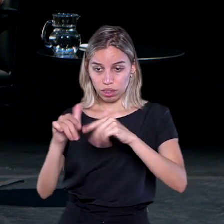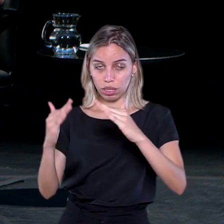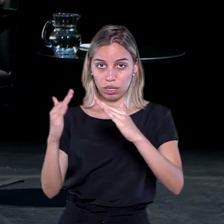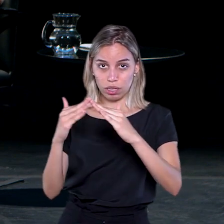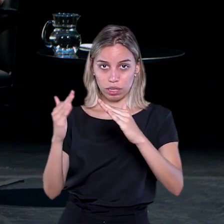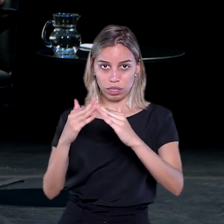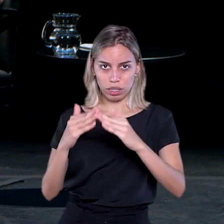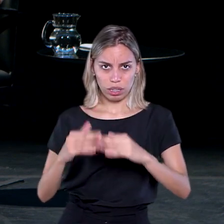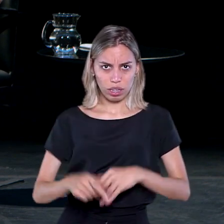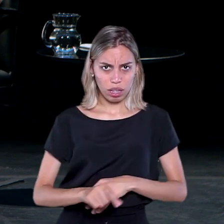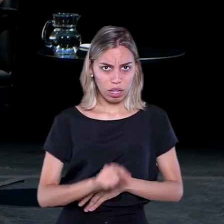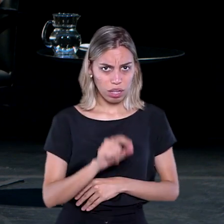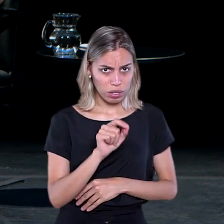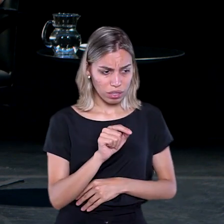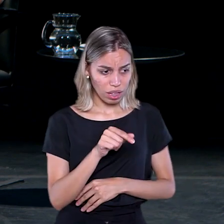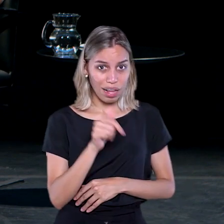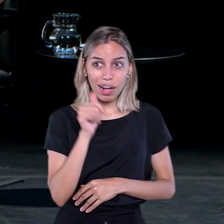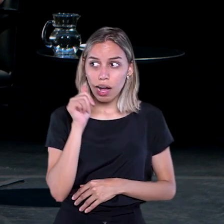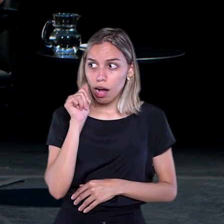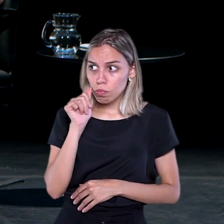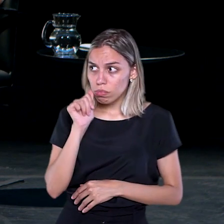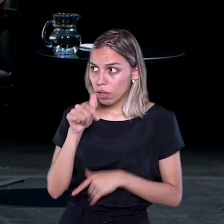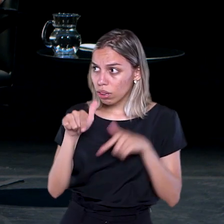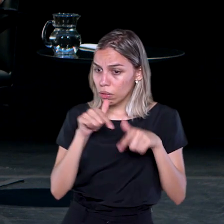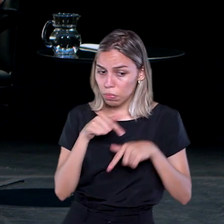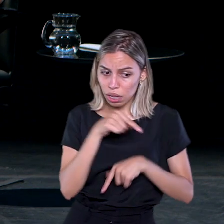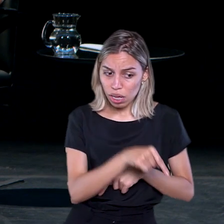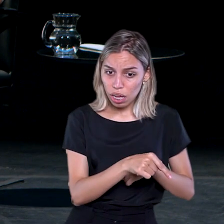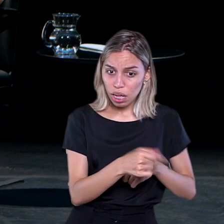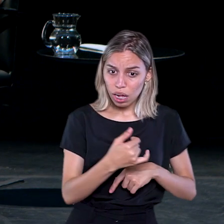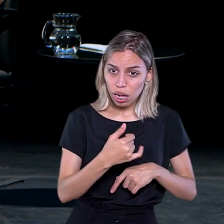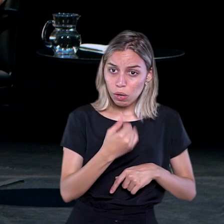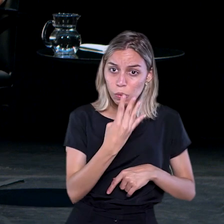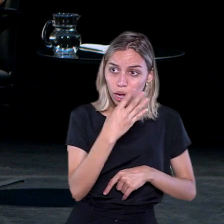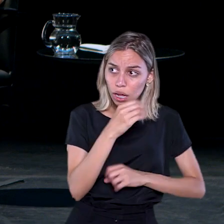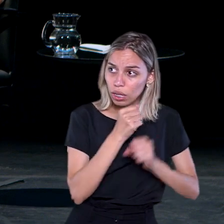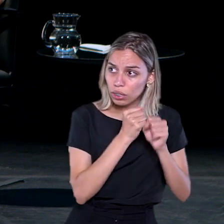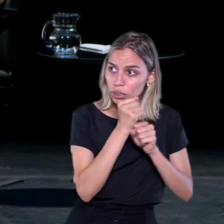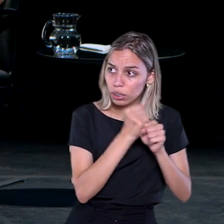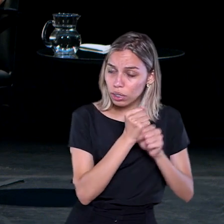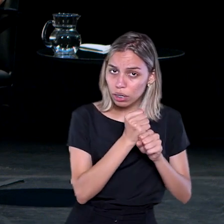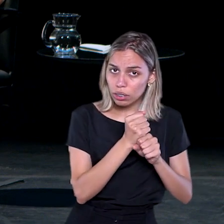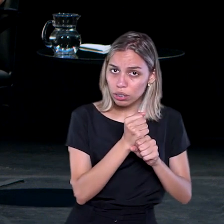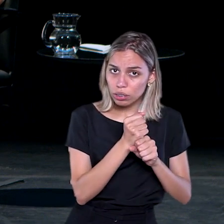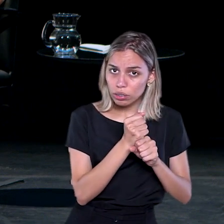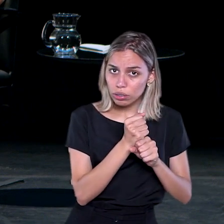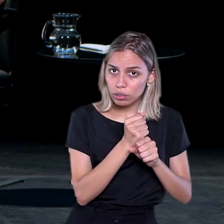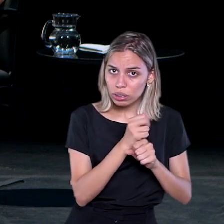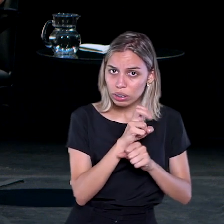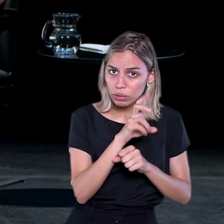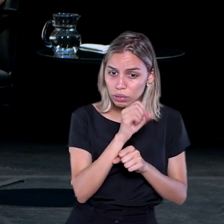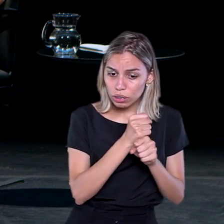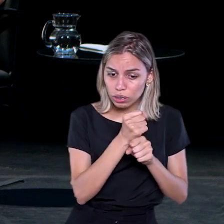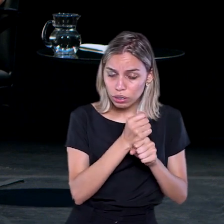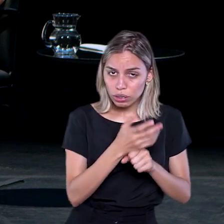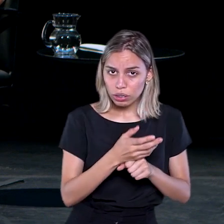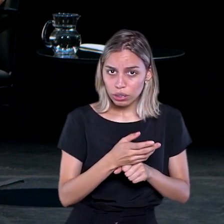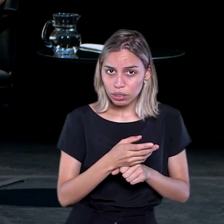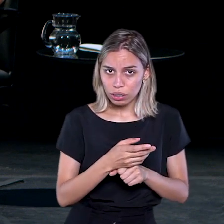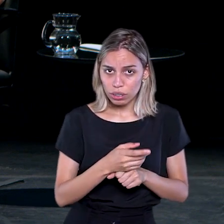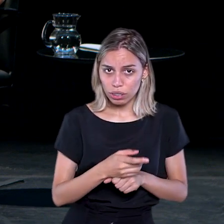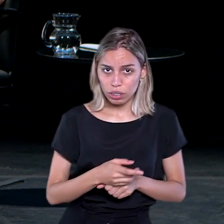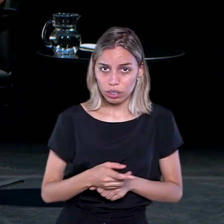nós vamos construir juntos e juntas. Nós não queremos mais uma justiça de olhos vendados, que é inclusive, a